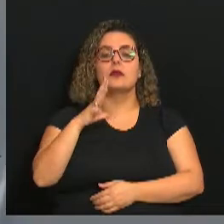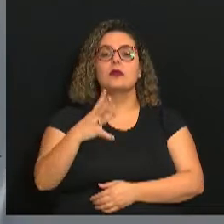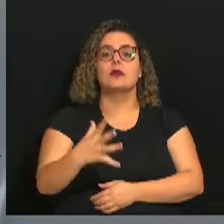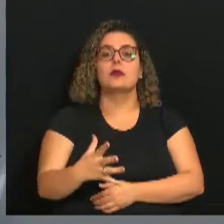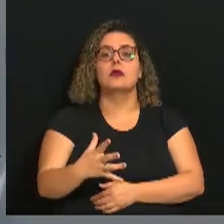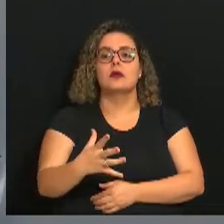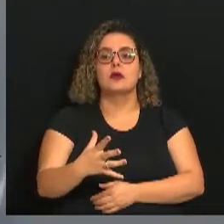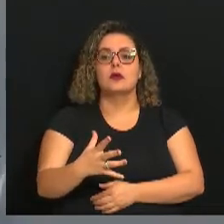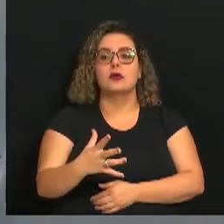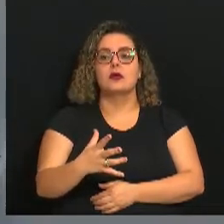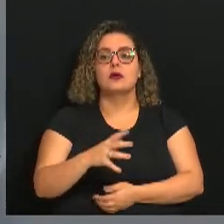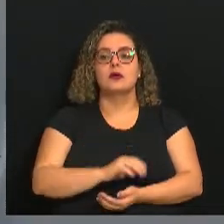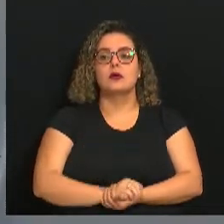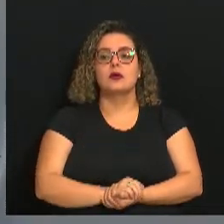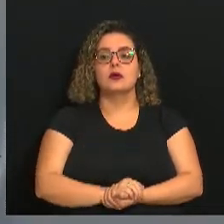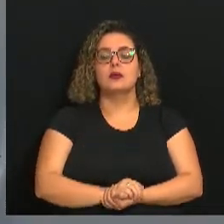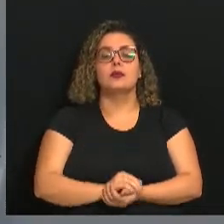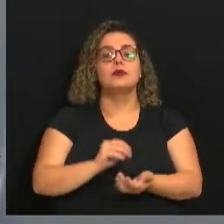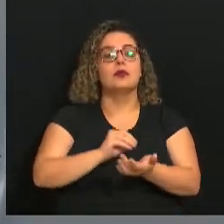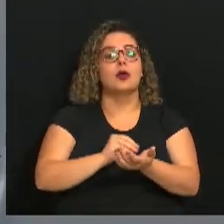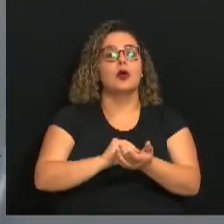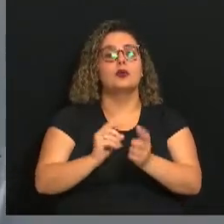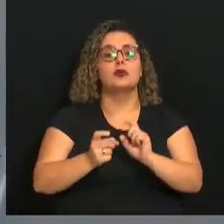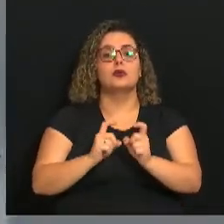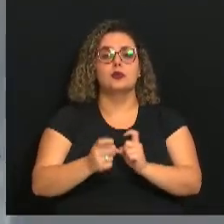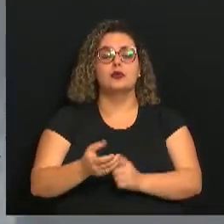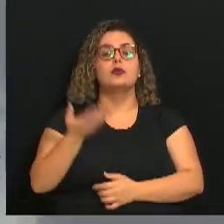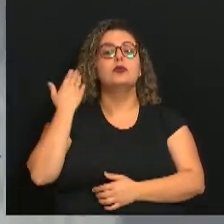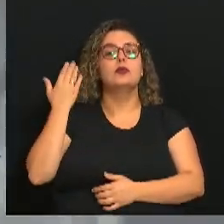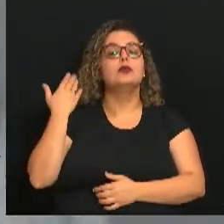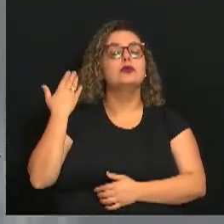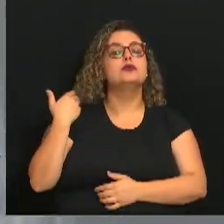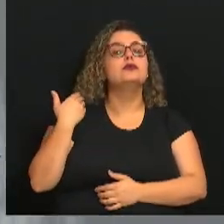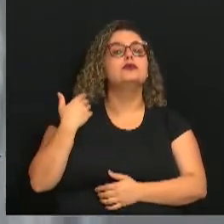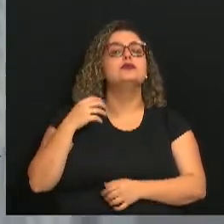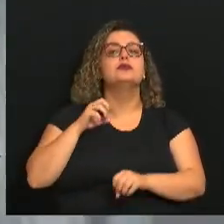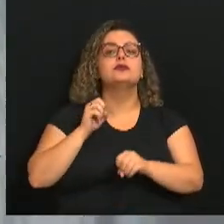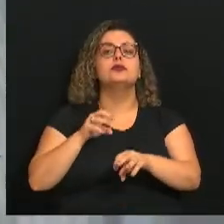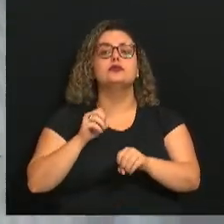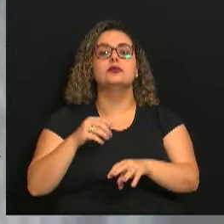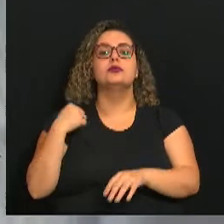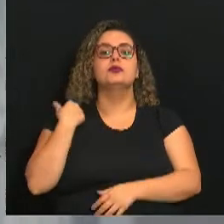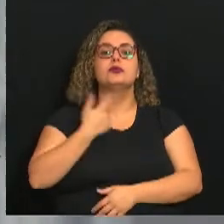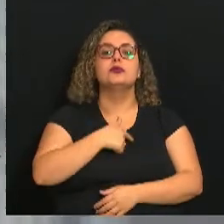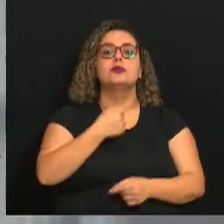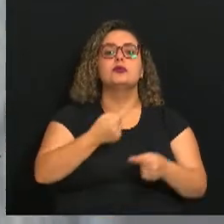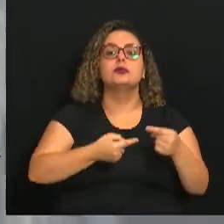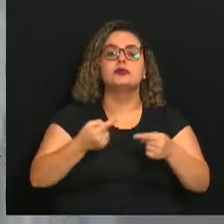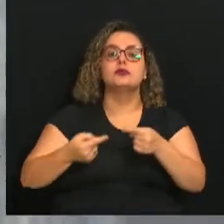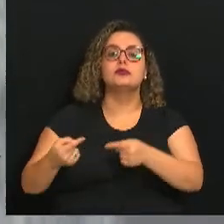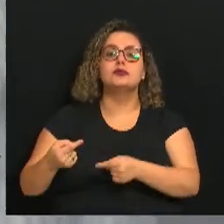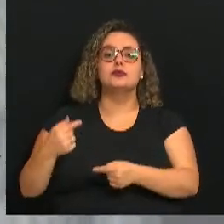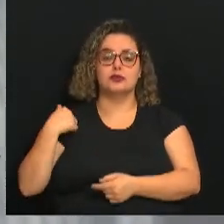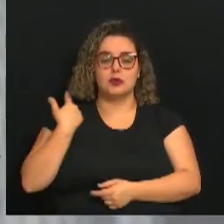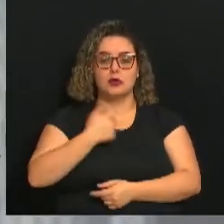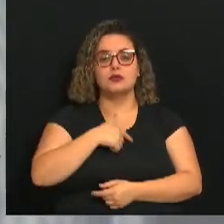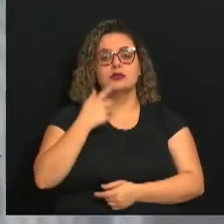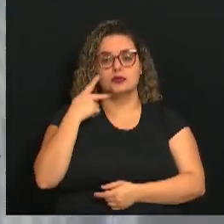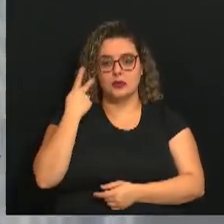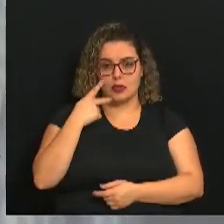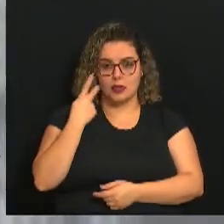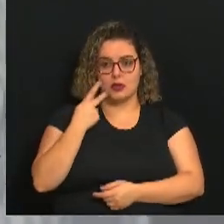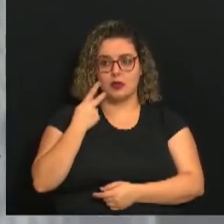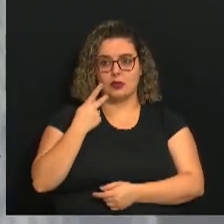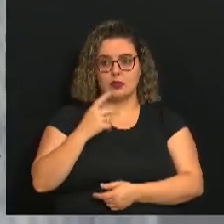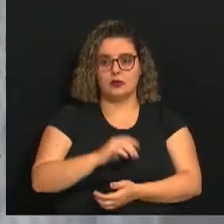de deliberação da última reunião ordinária da Comissão de Educação, em que nós debatemos, nós, os vereadores, a